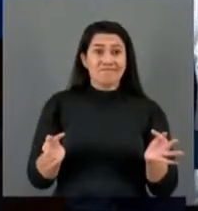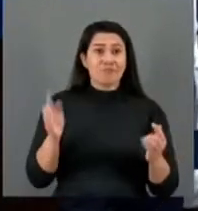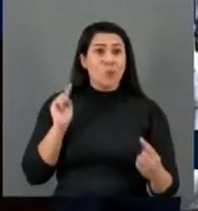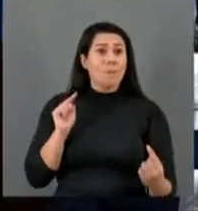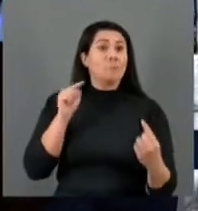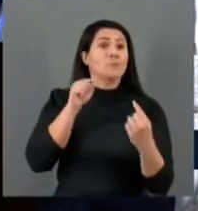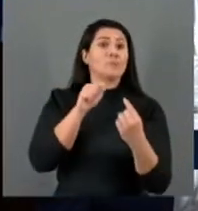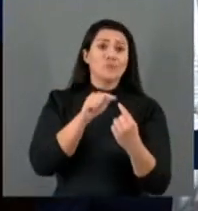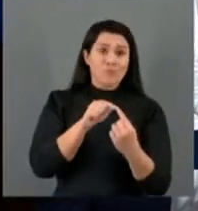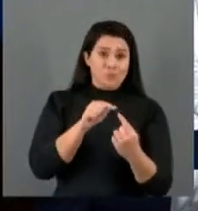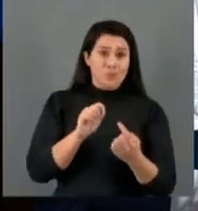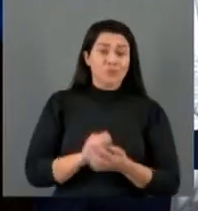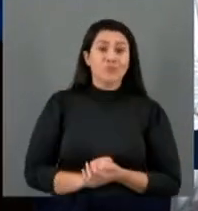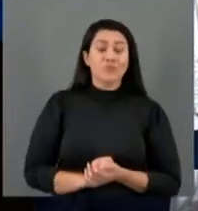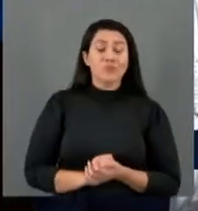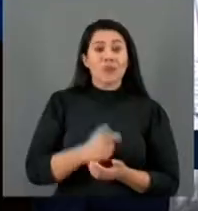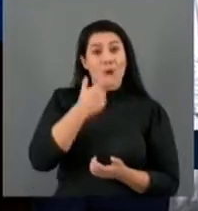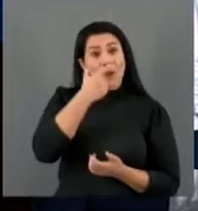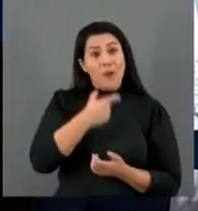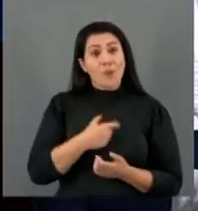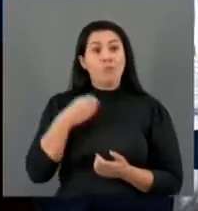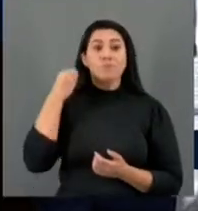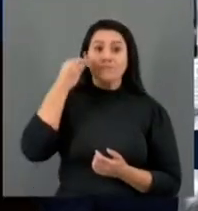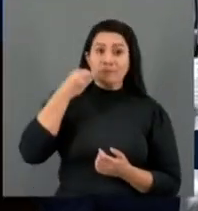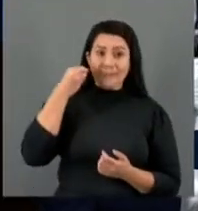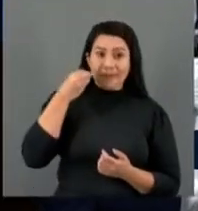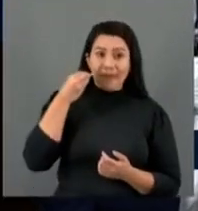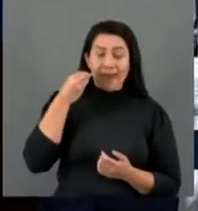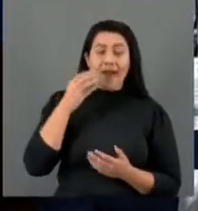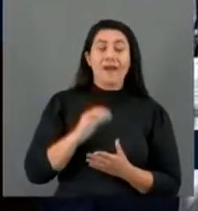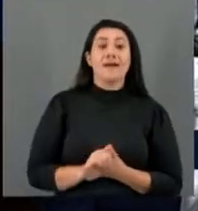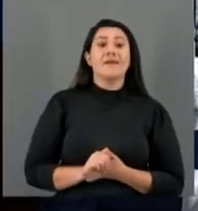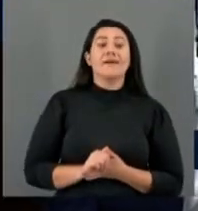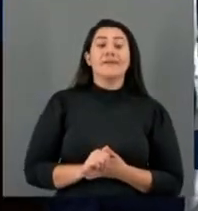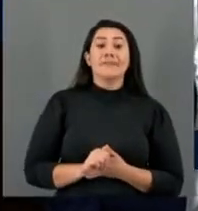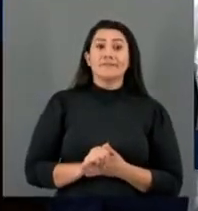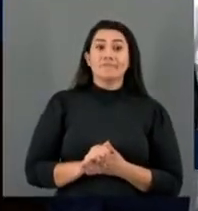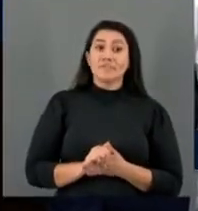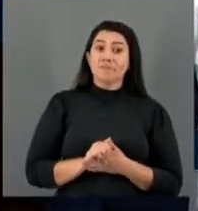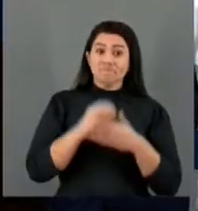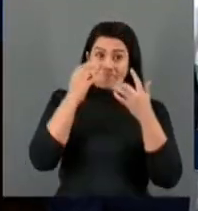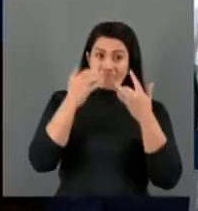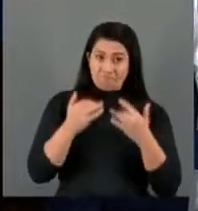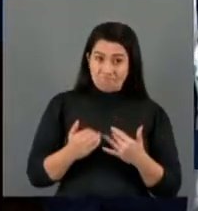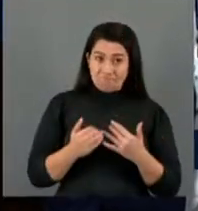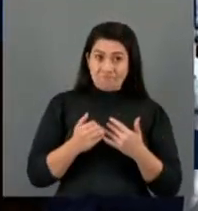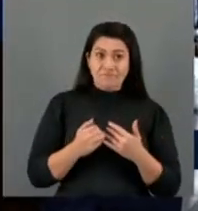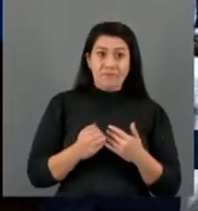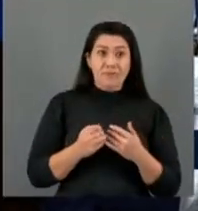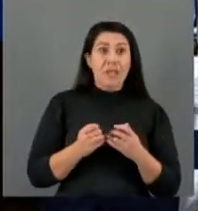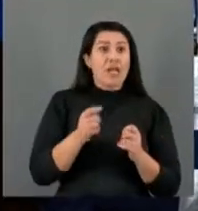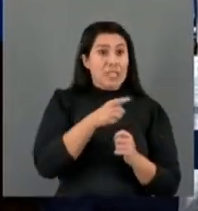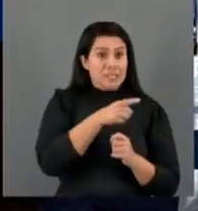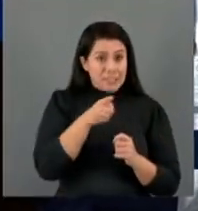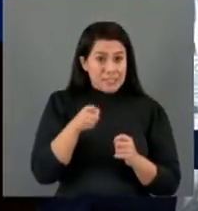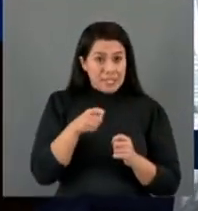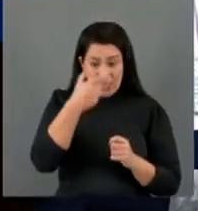procurar aqui, na minha lógica, na minha percepção, e me corrijam o momento em que eu estiver